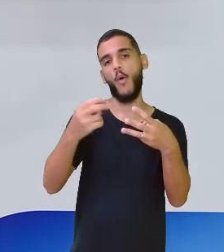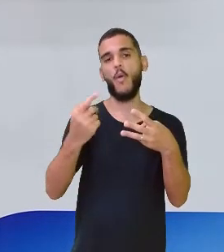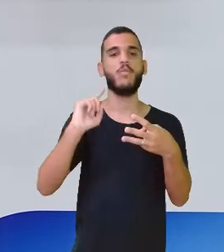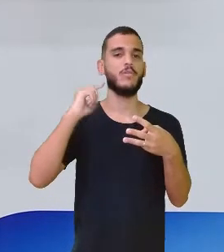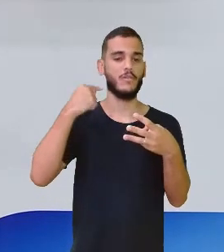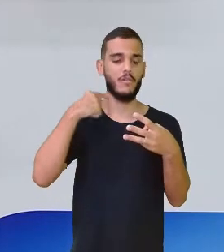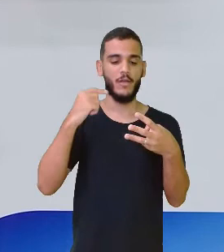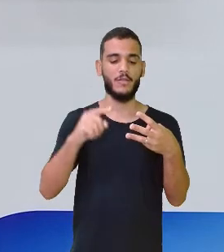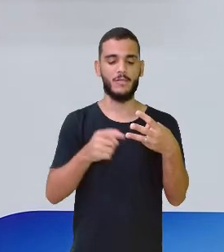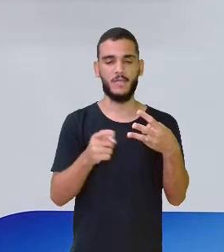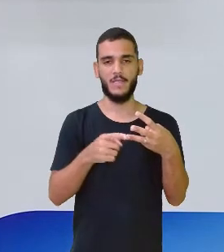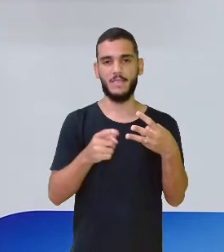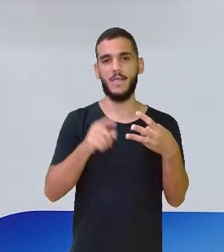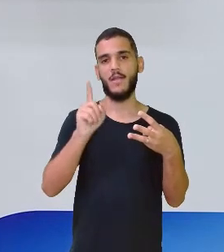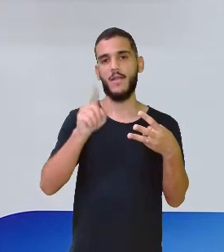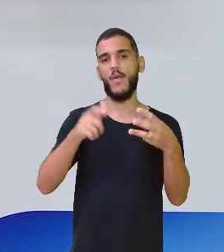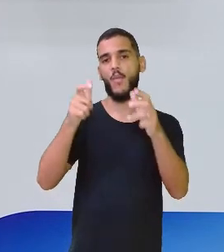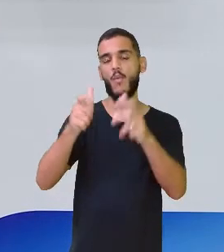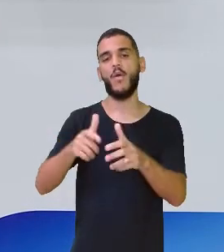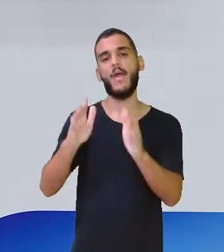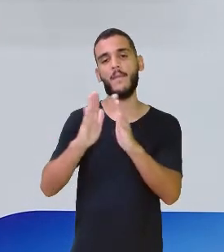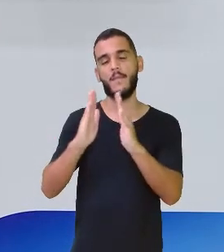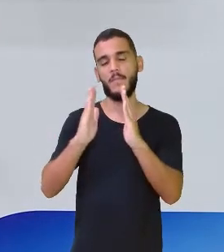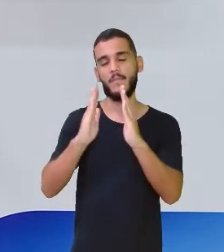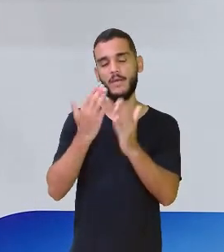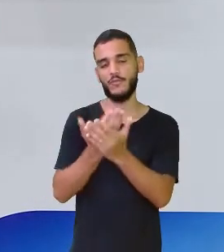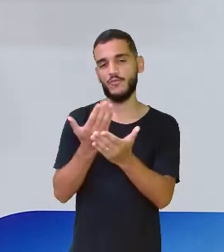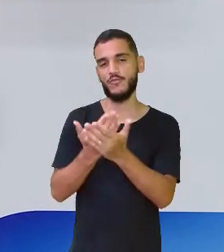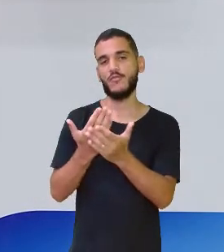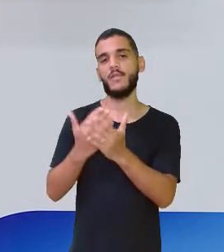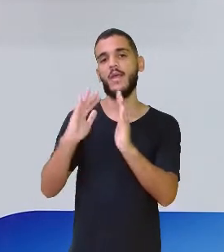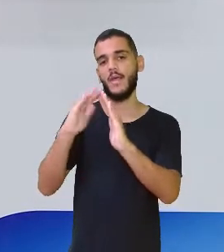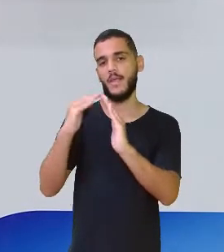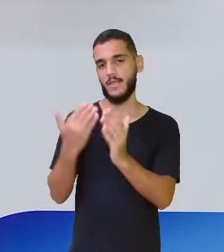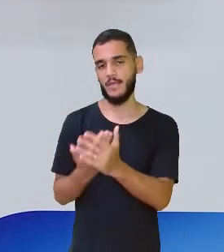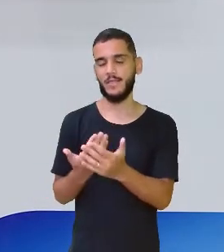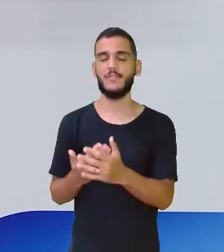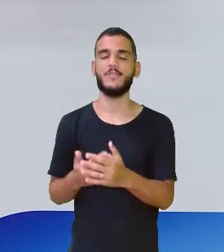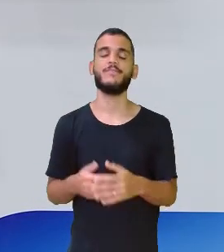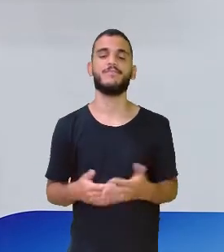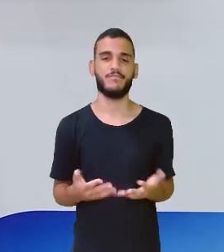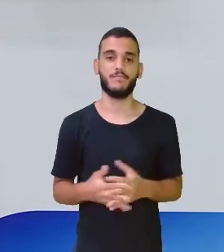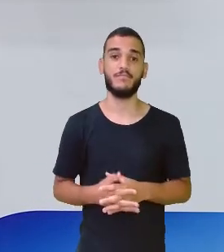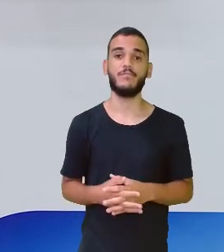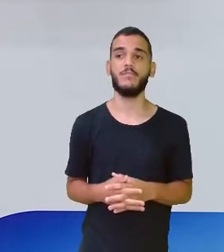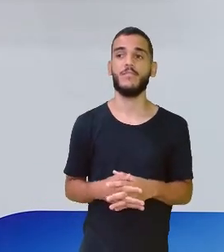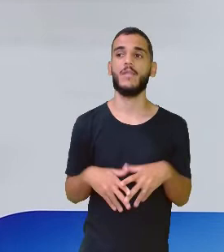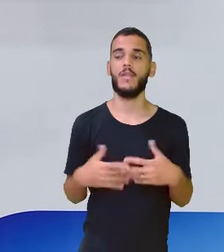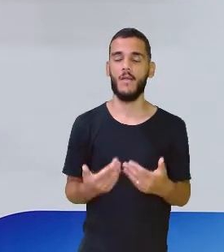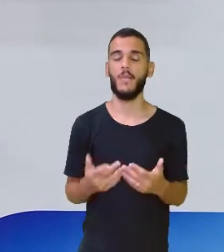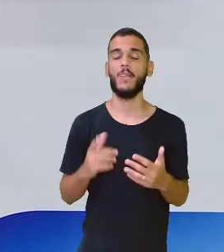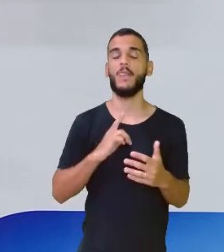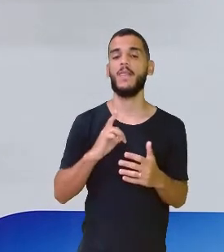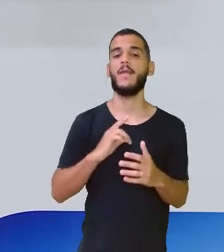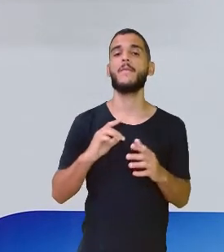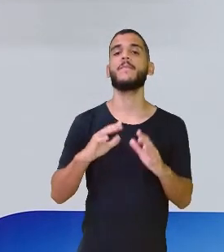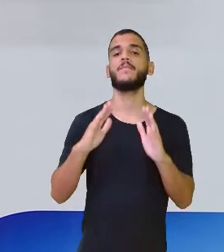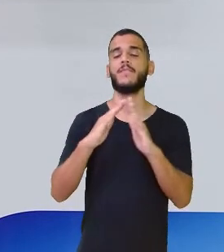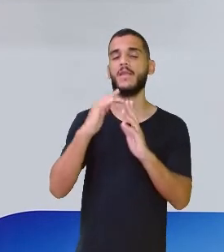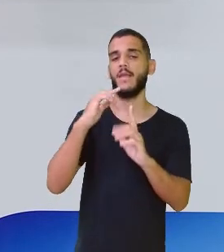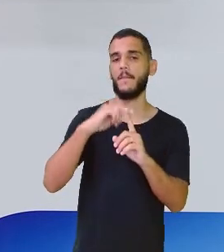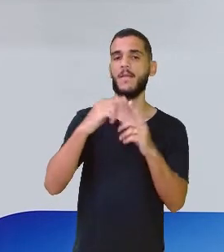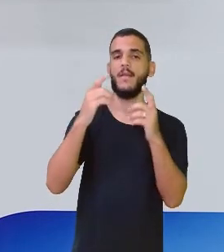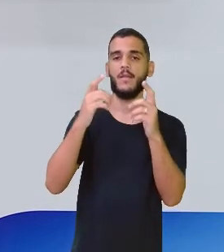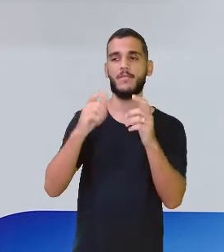para um seminário. Semelhante acontecia com as meninas, né? Mas a gente vai falar disso depois. Então, veja, a capela era um dos